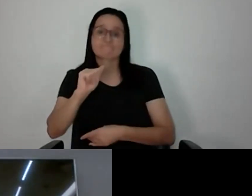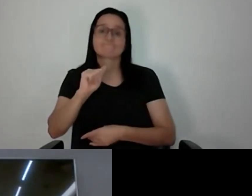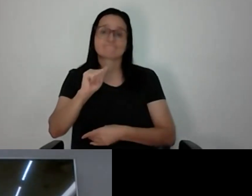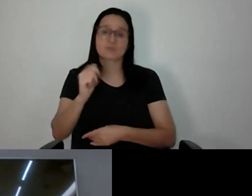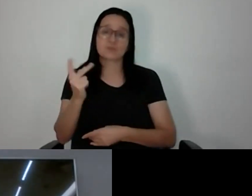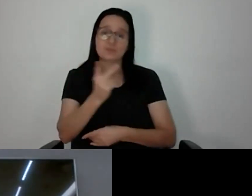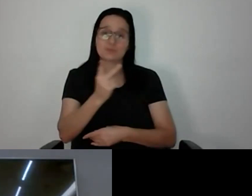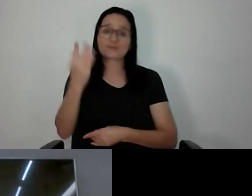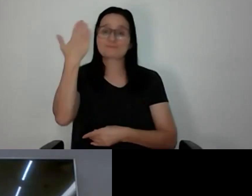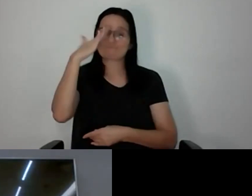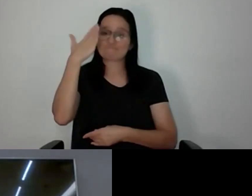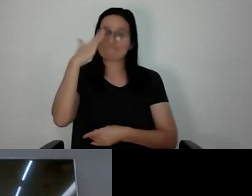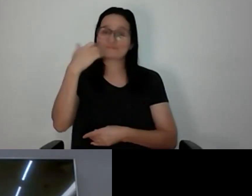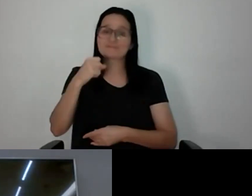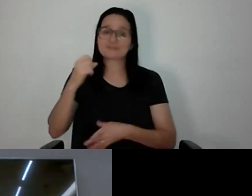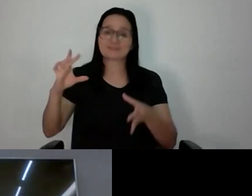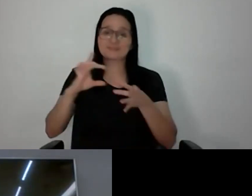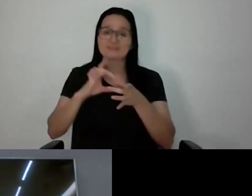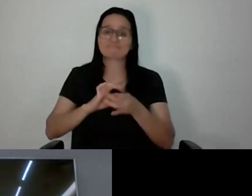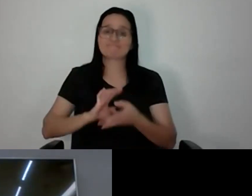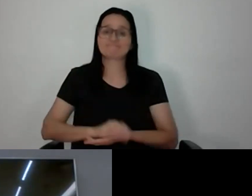Muito a gente bacana, tem tempo para mais uma?